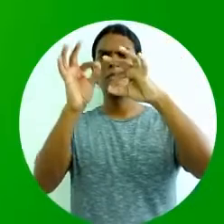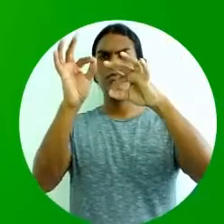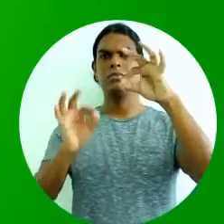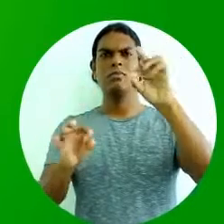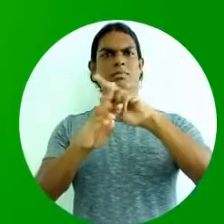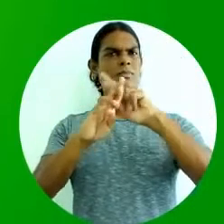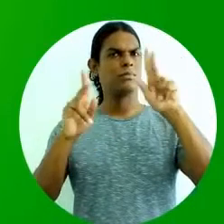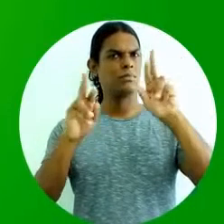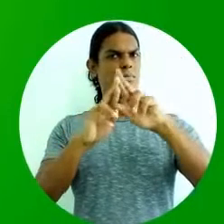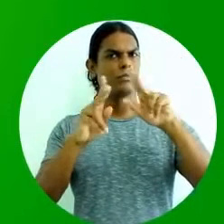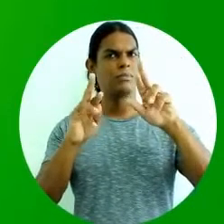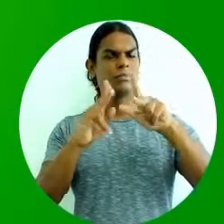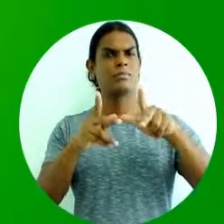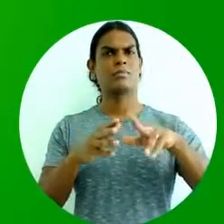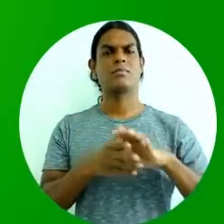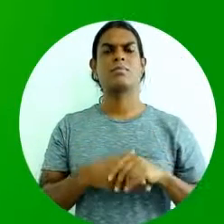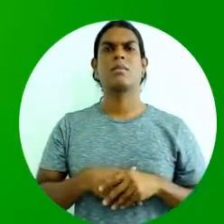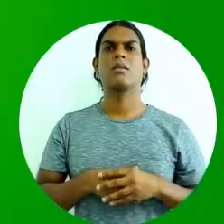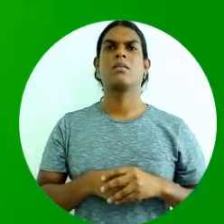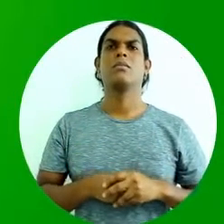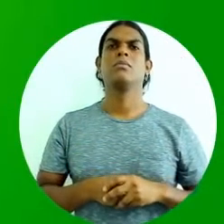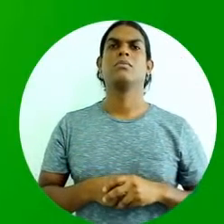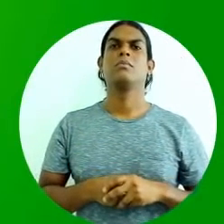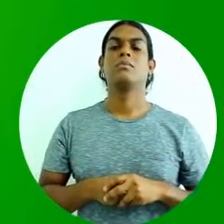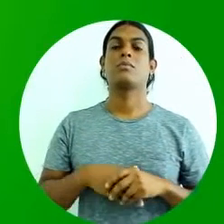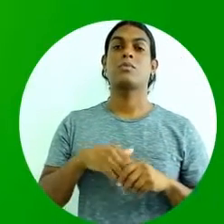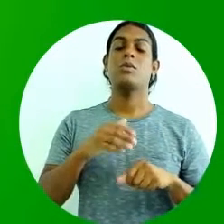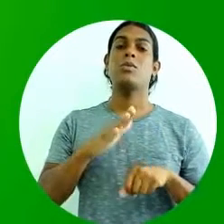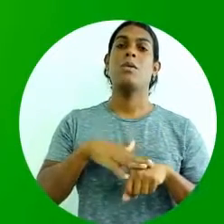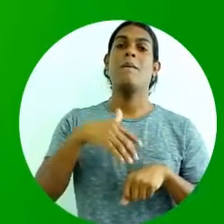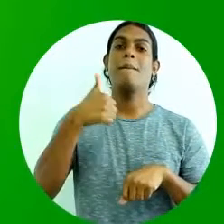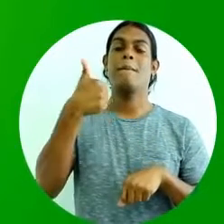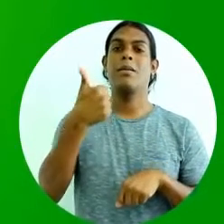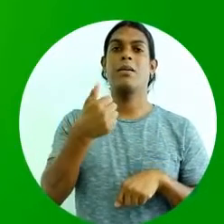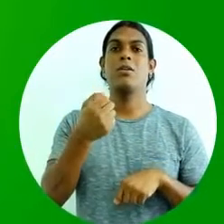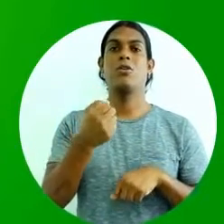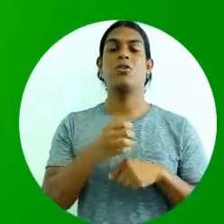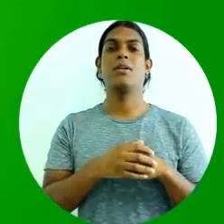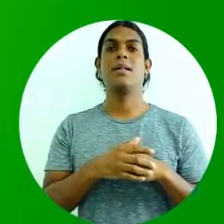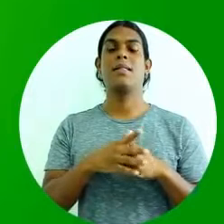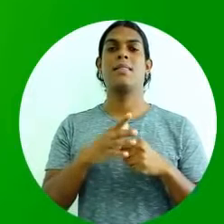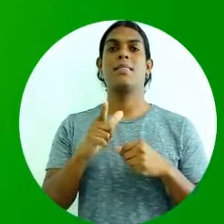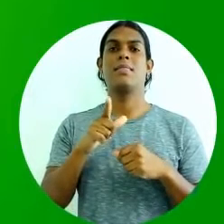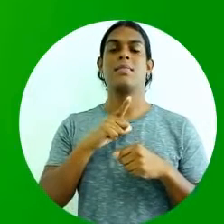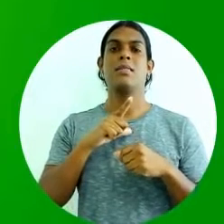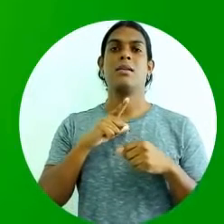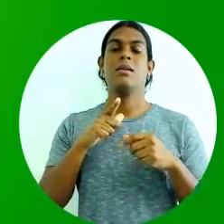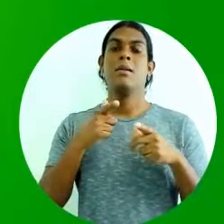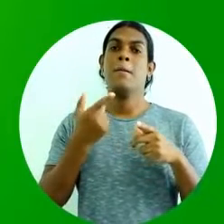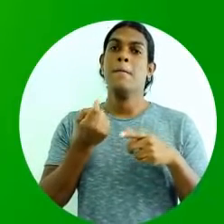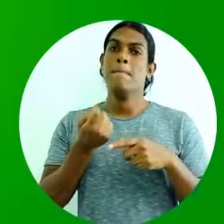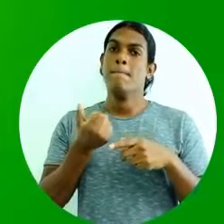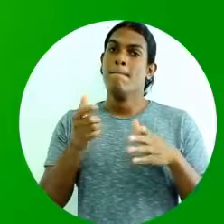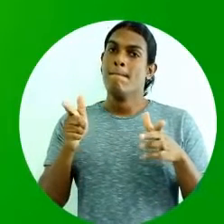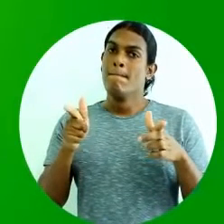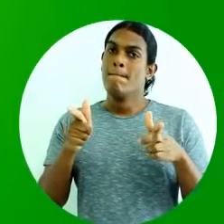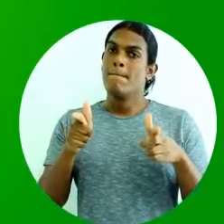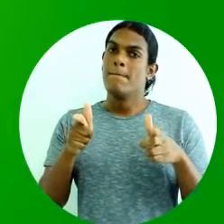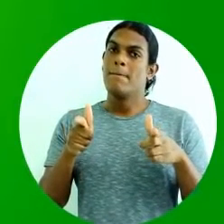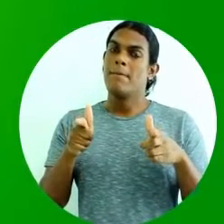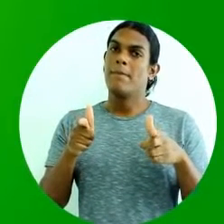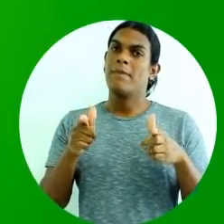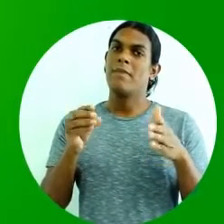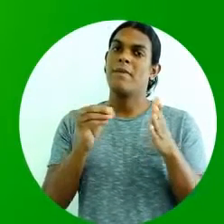linha vermelha. E o melhor nesse caso é termos uma pouca falta de produto, ou nenhuma